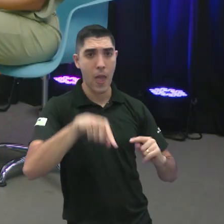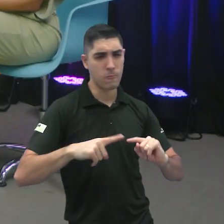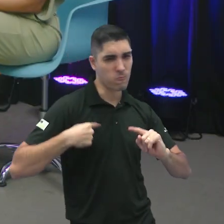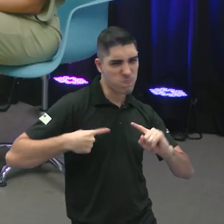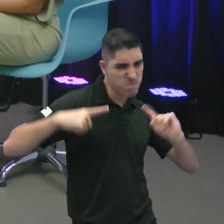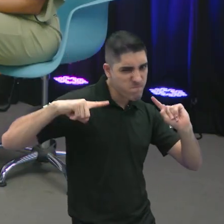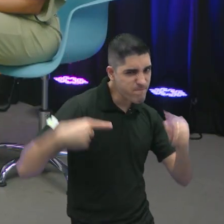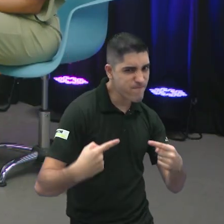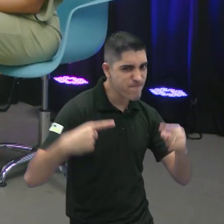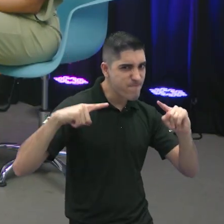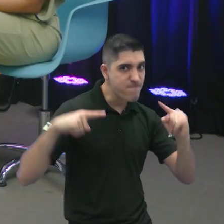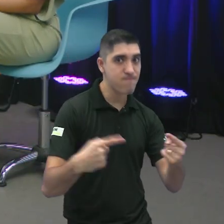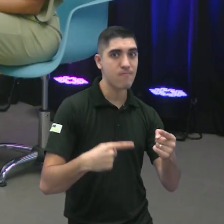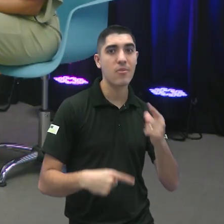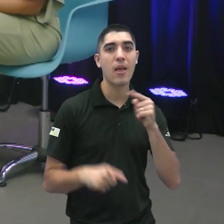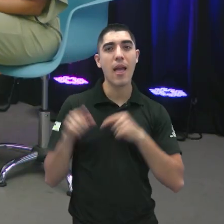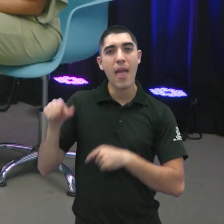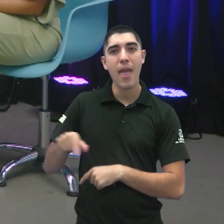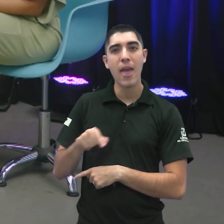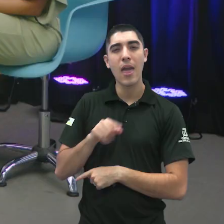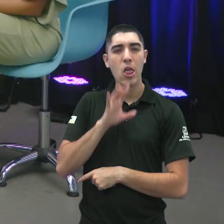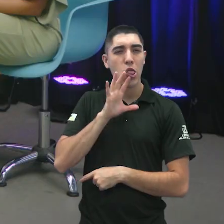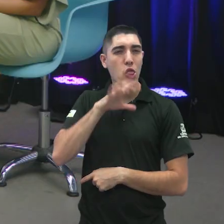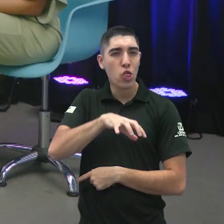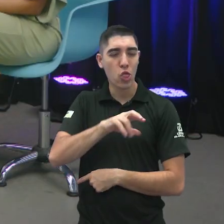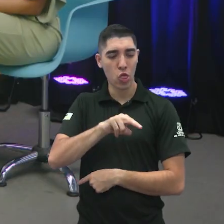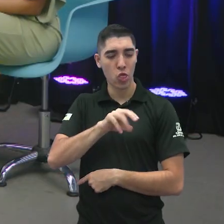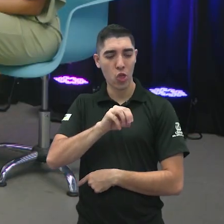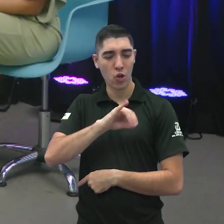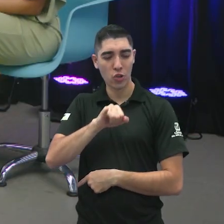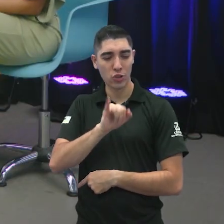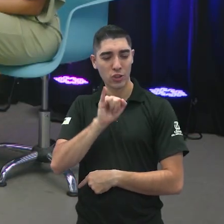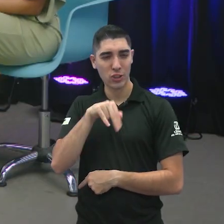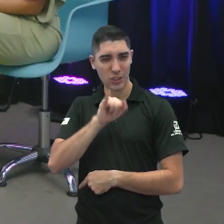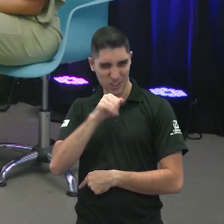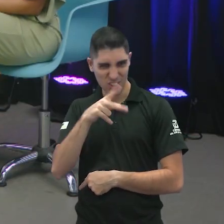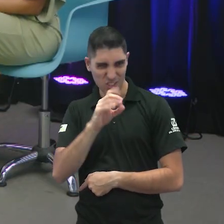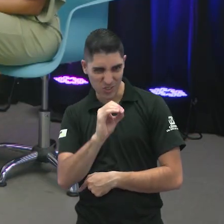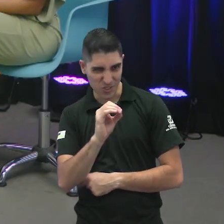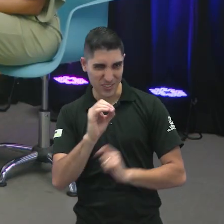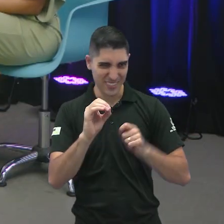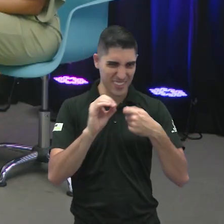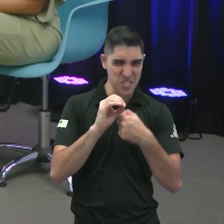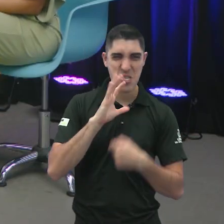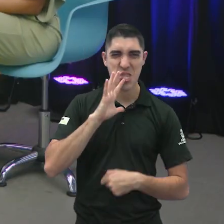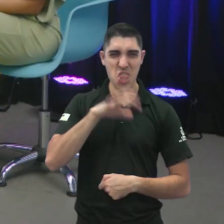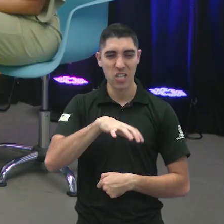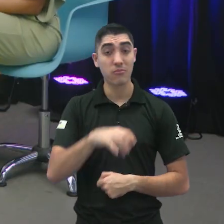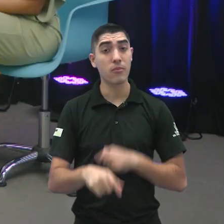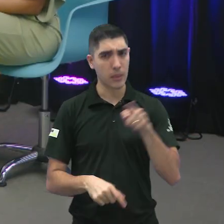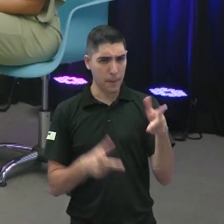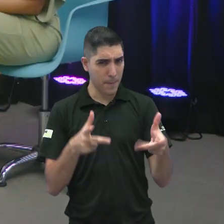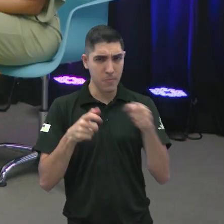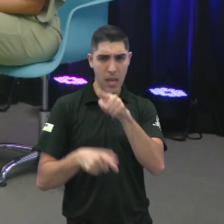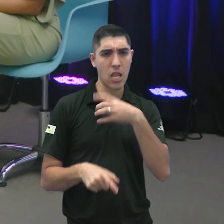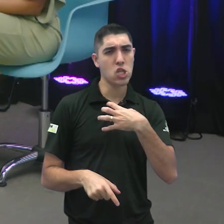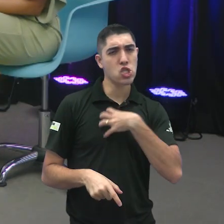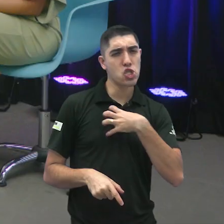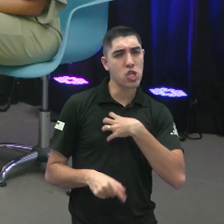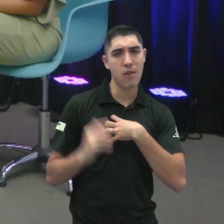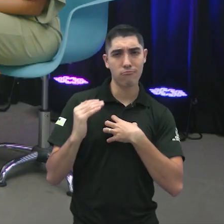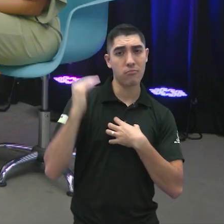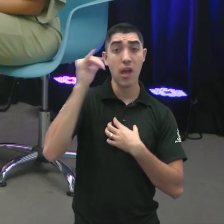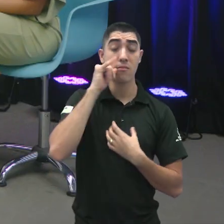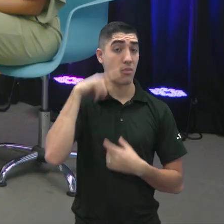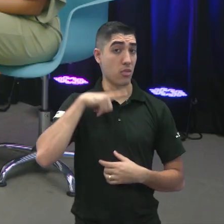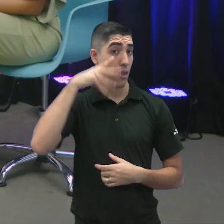representado ali pela Nojinho. Você percebe que a Nojinho é o único traço que já tem características mais de adulto? Ela tem